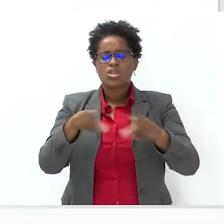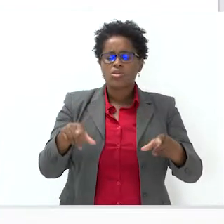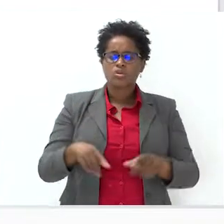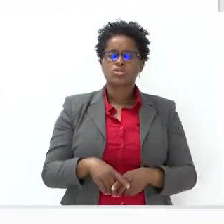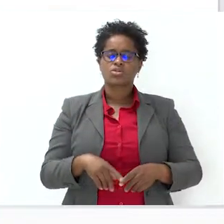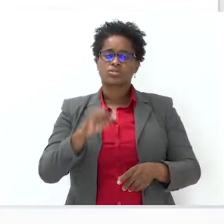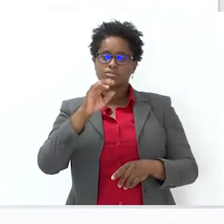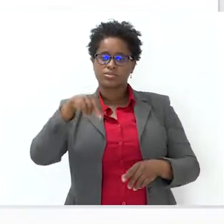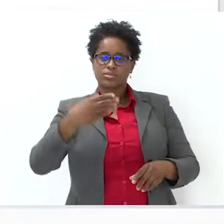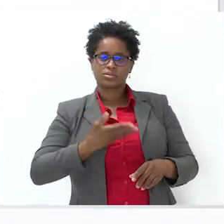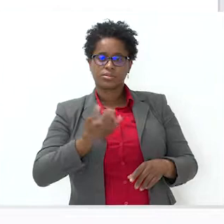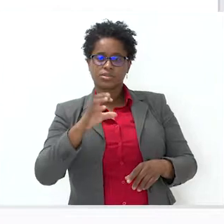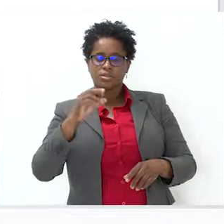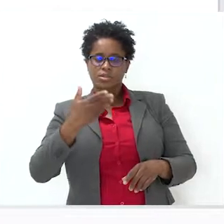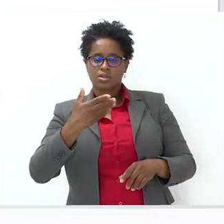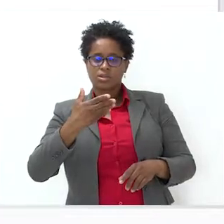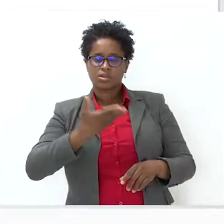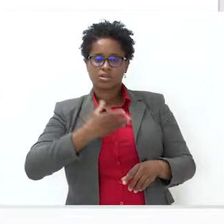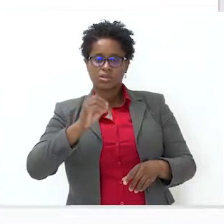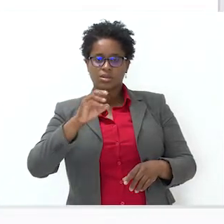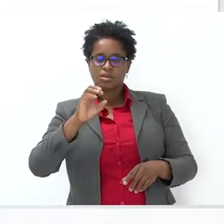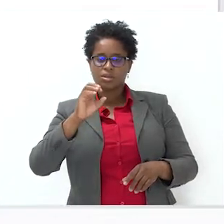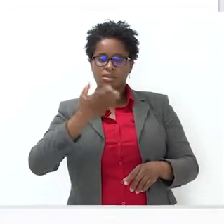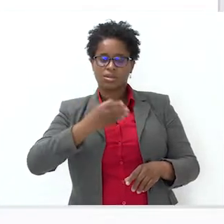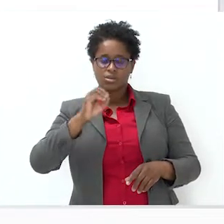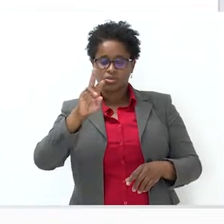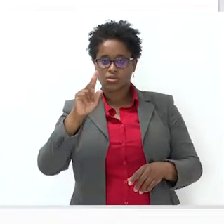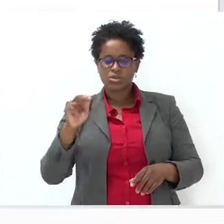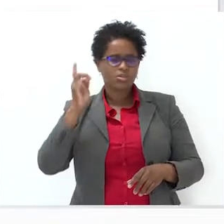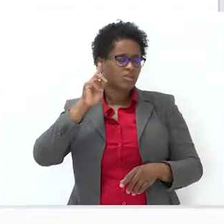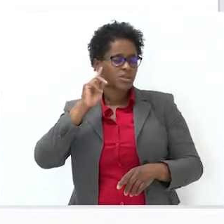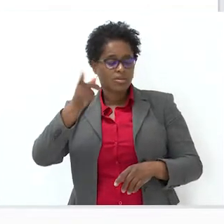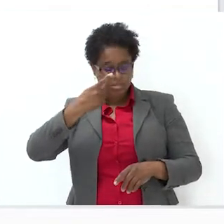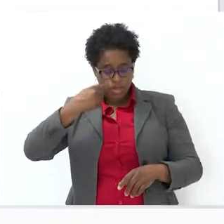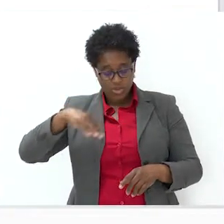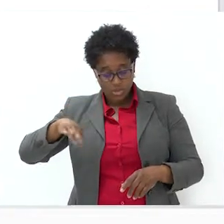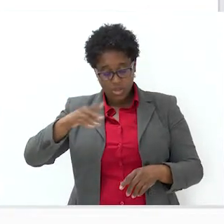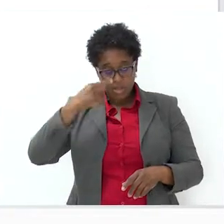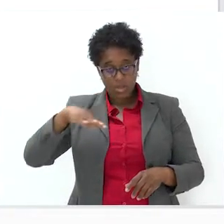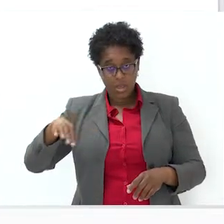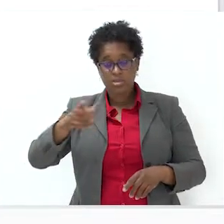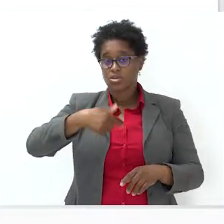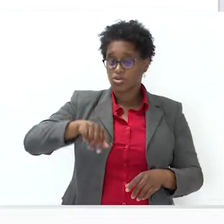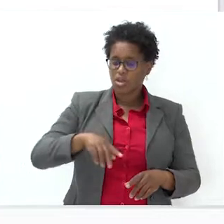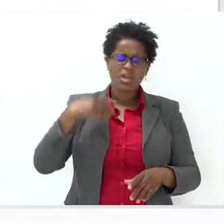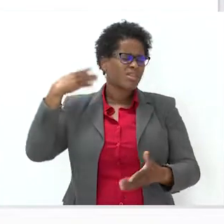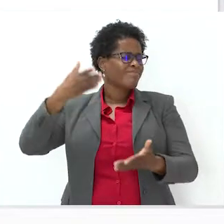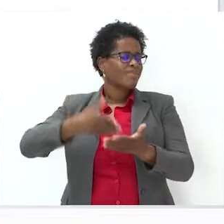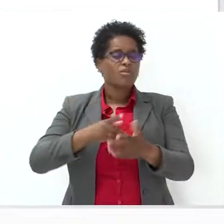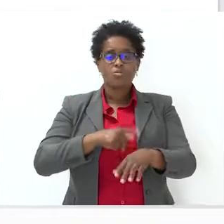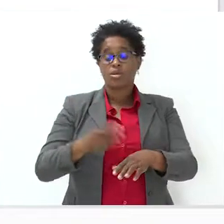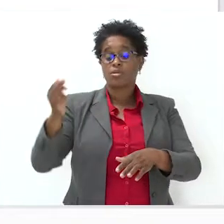são indicadores fundamentais para as nossas crianças desde o momento que ingressam na